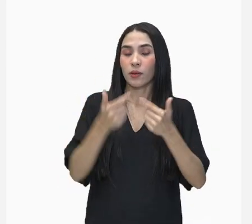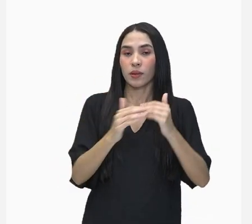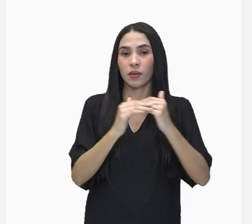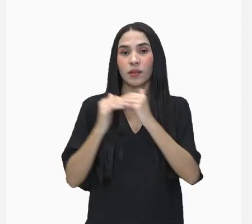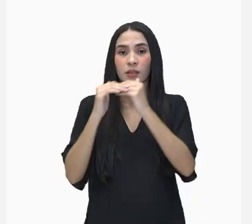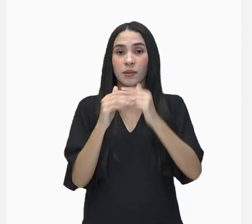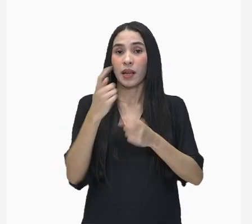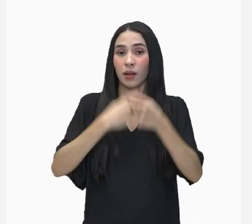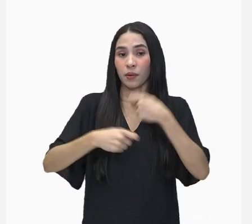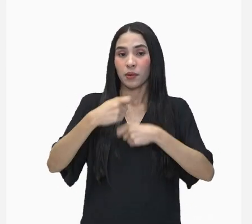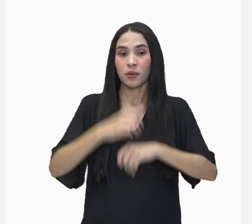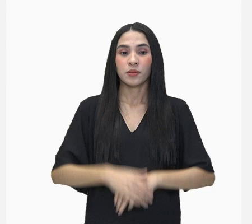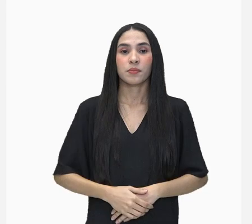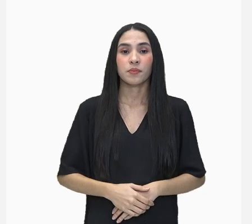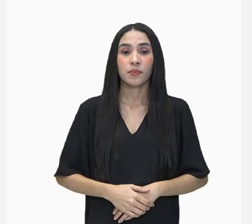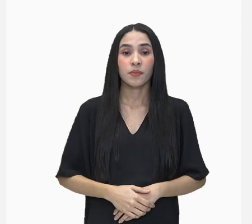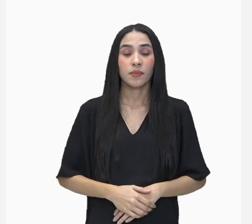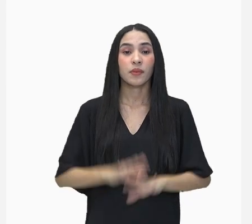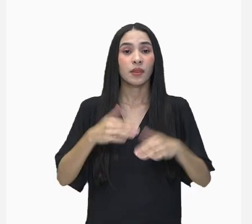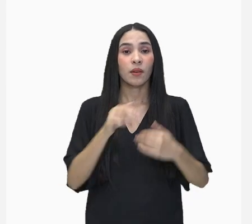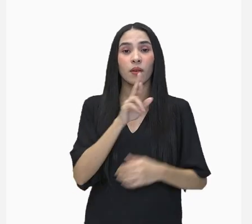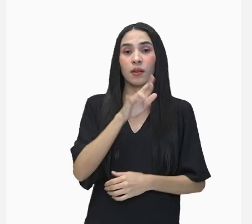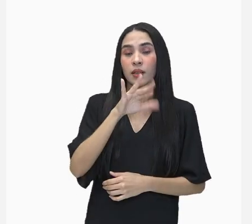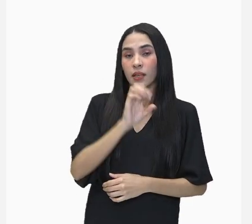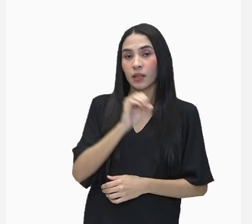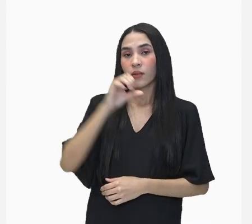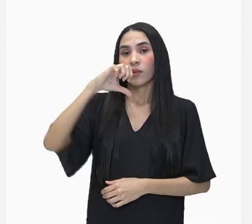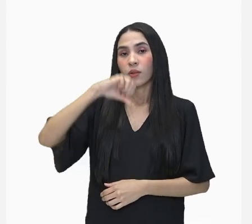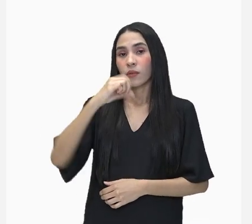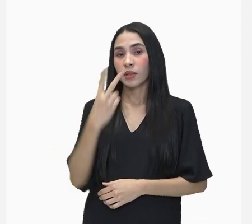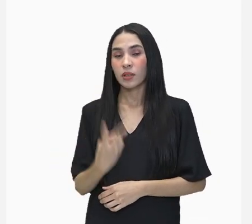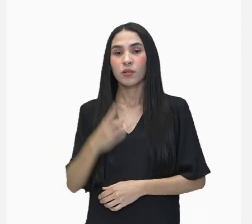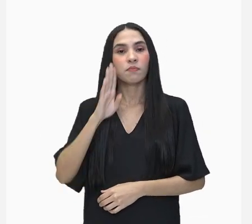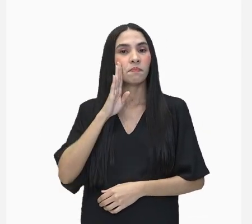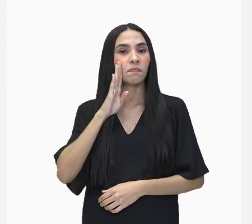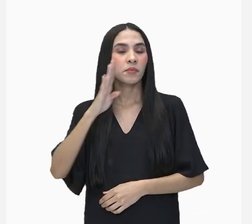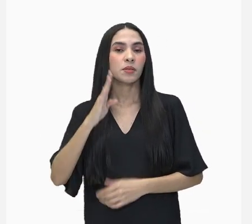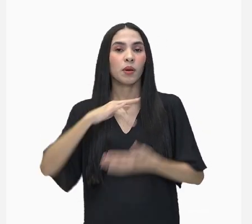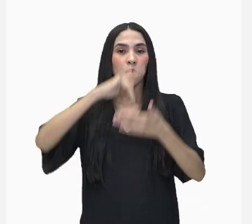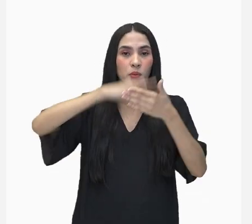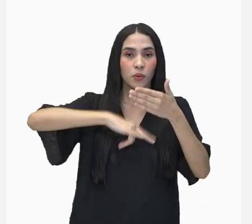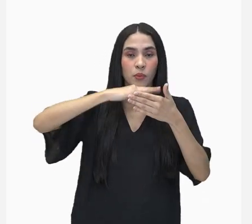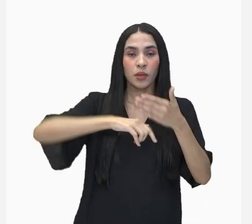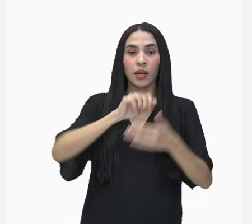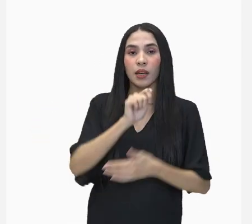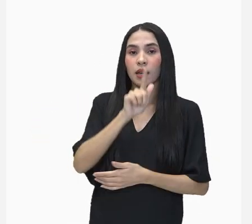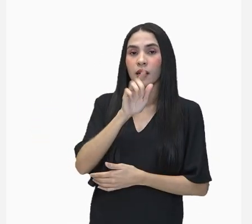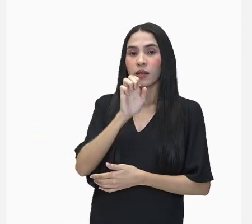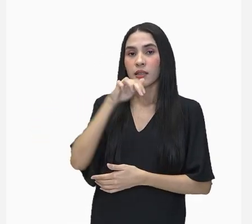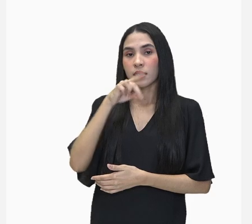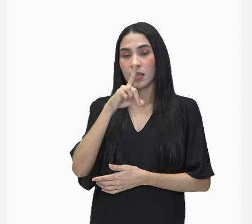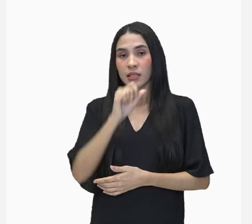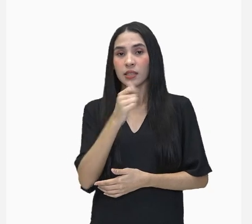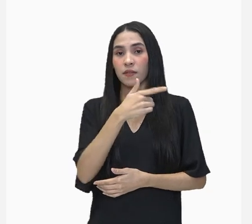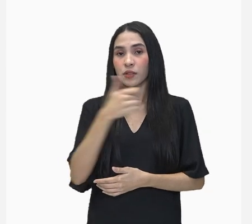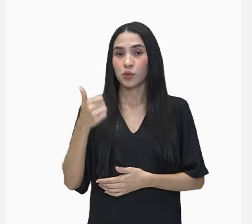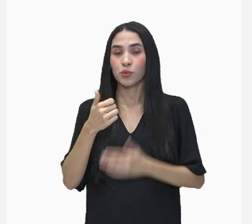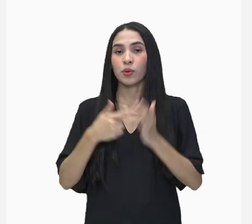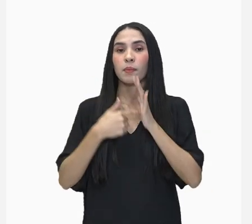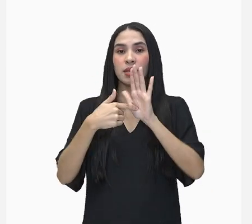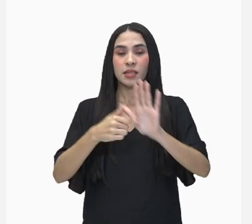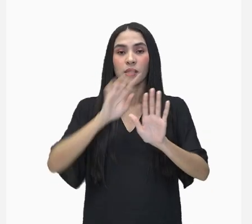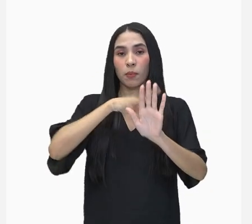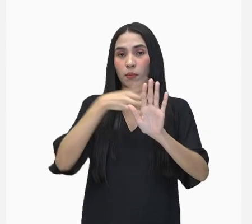equilíbrio ecológico. E aí na Rio 92 nós tivemos como principal documento a Agenda 21, que veio trazer um plano de